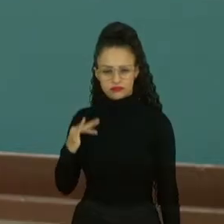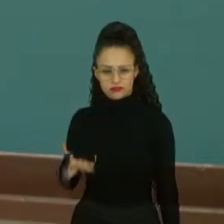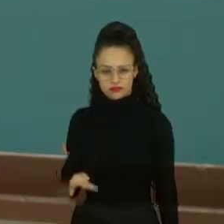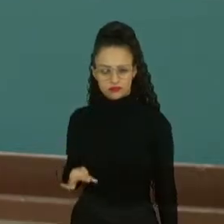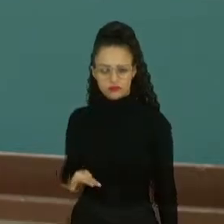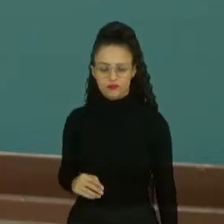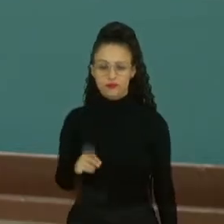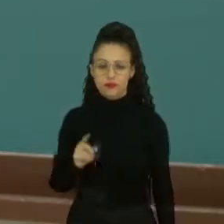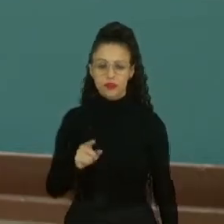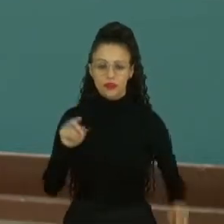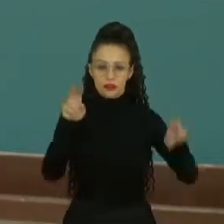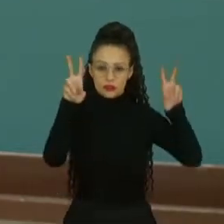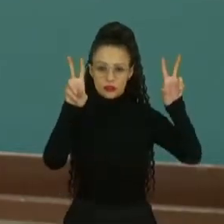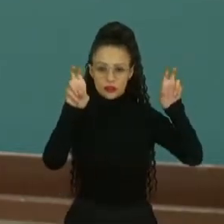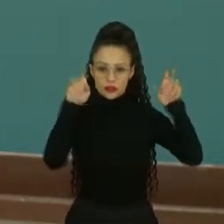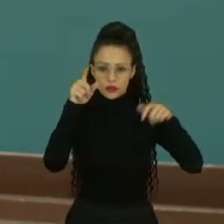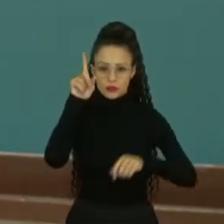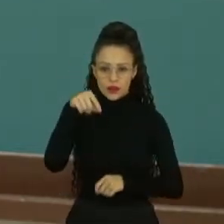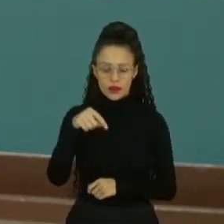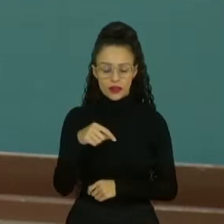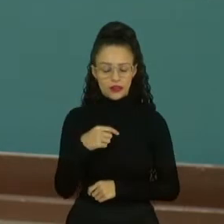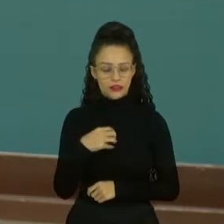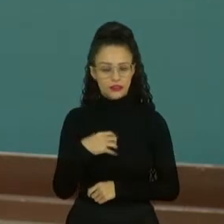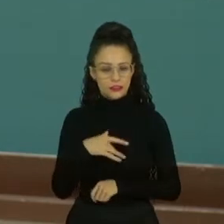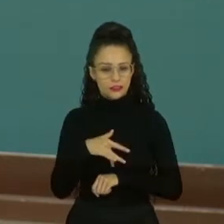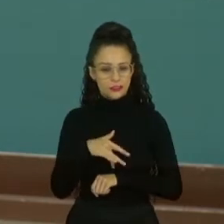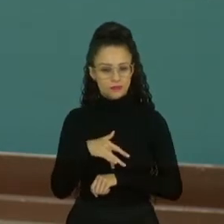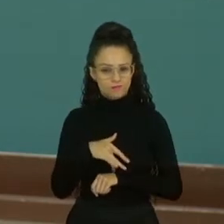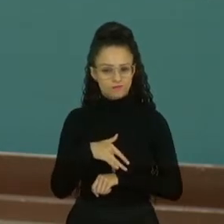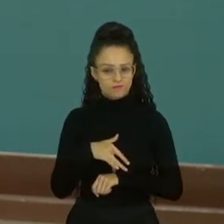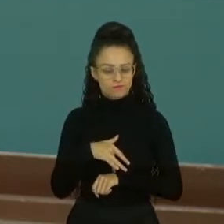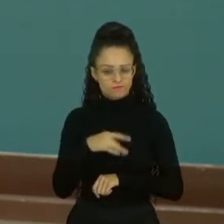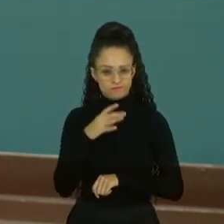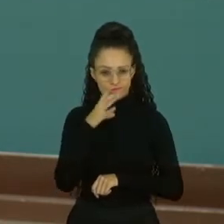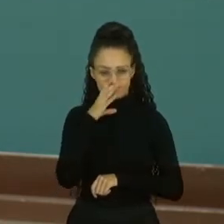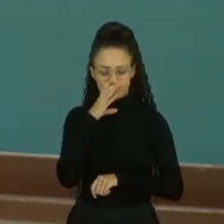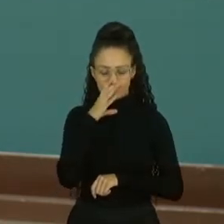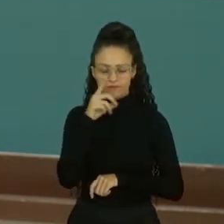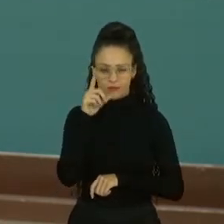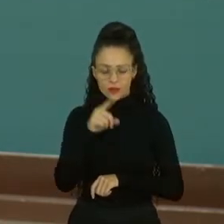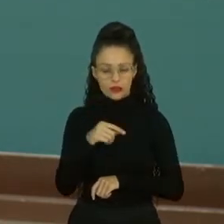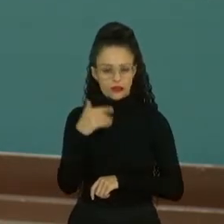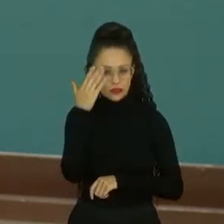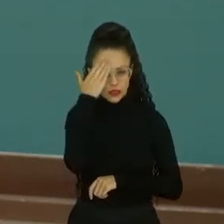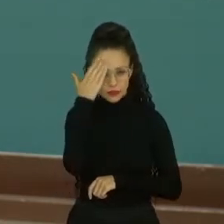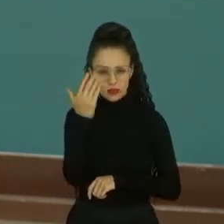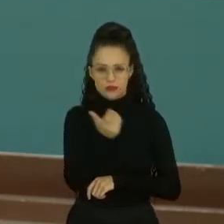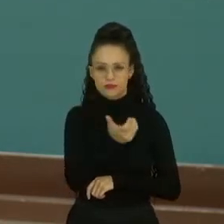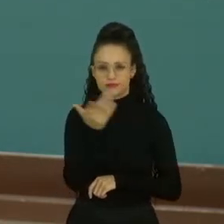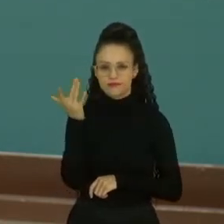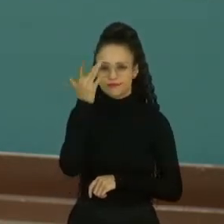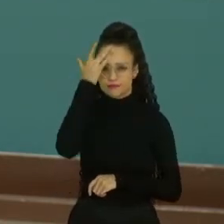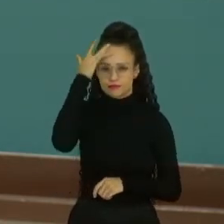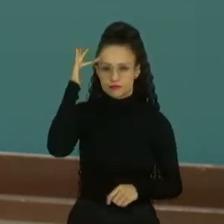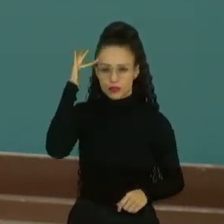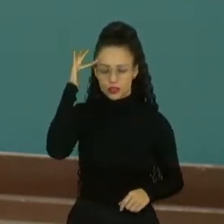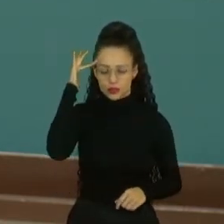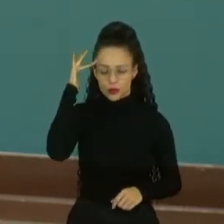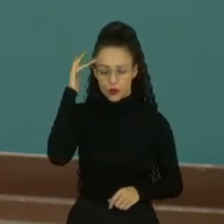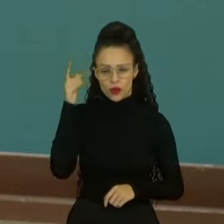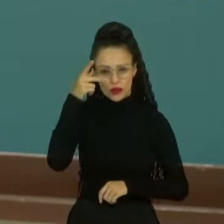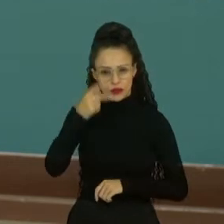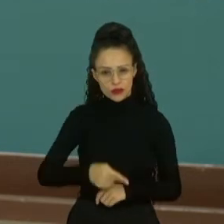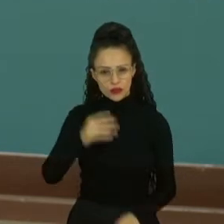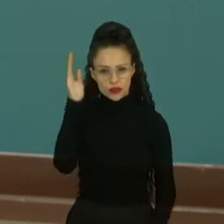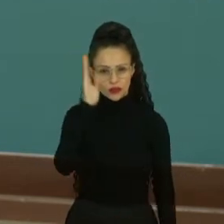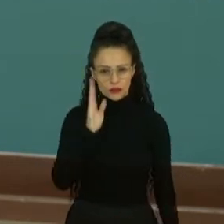Então, esse tema, assim, é muito chocante, né, pessoal? Sabermos que existem pessoas aí, tanto no nosso